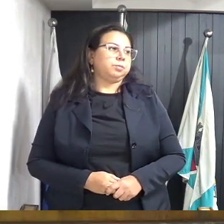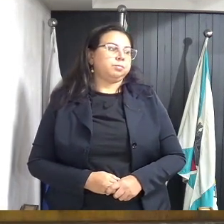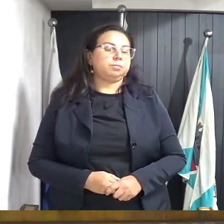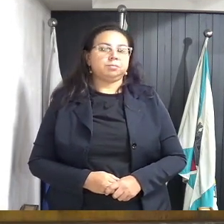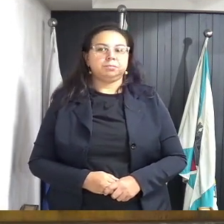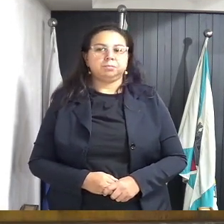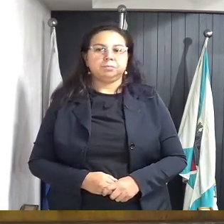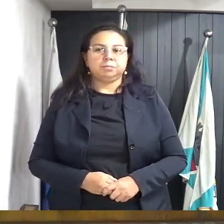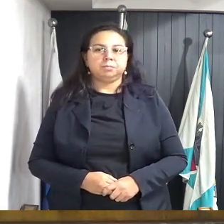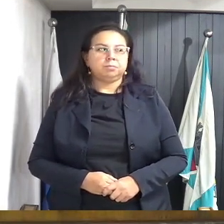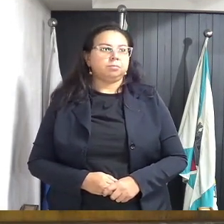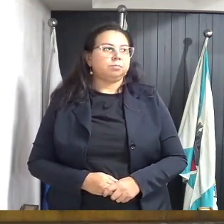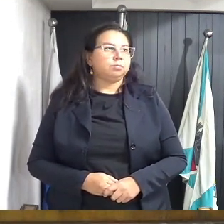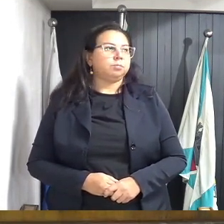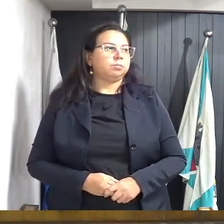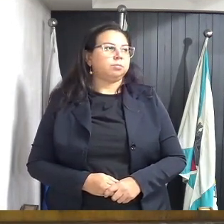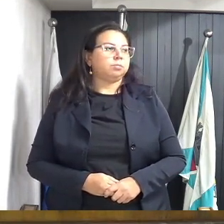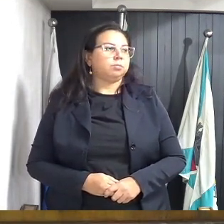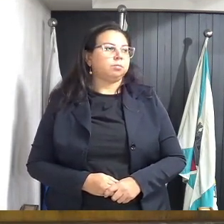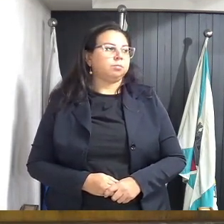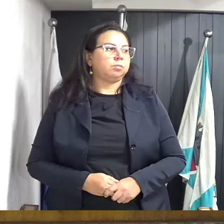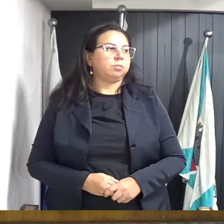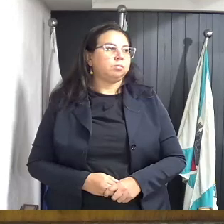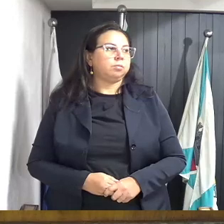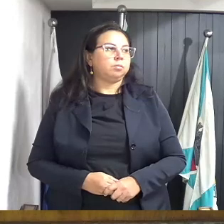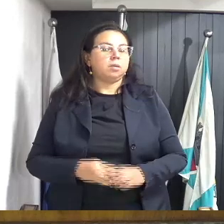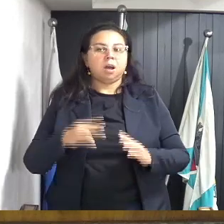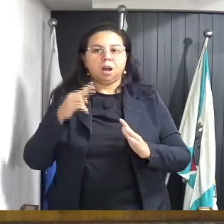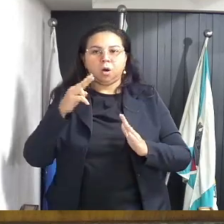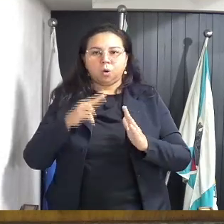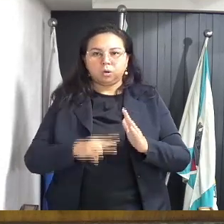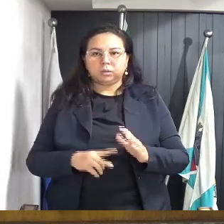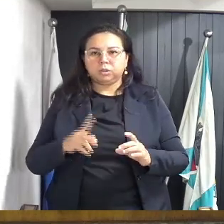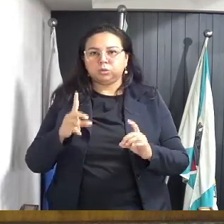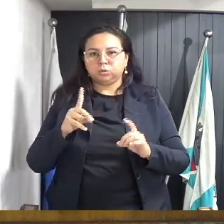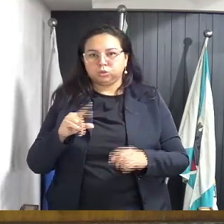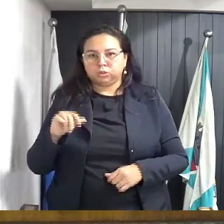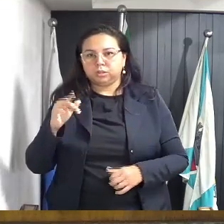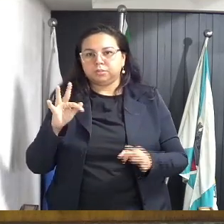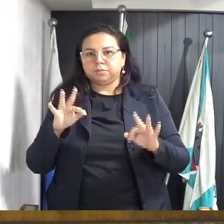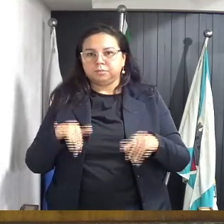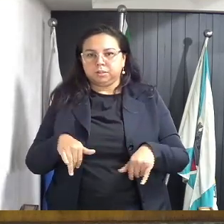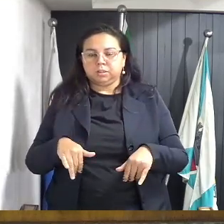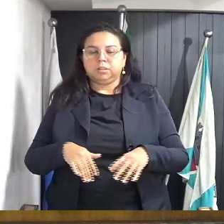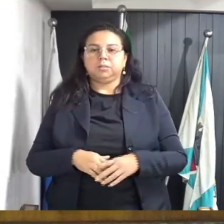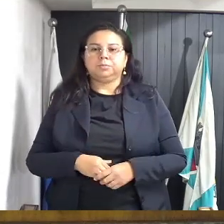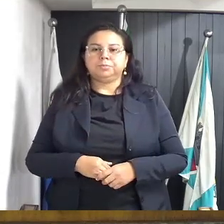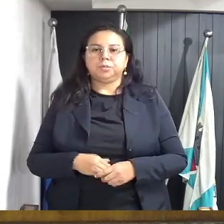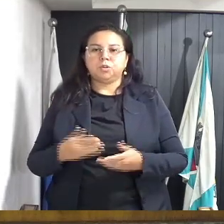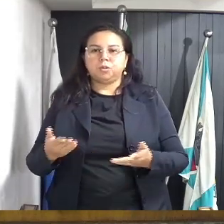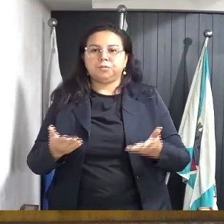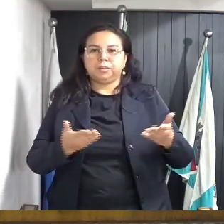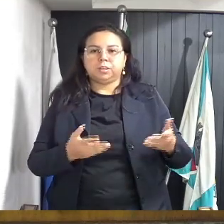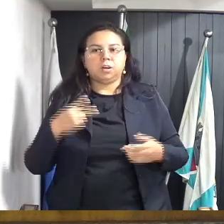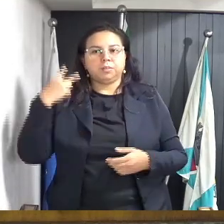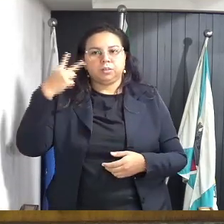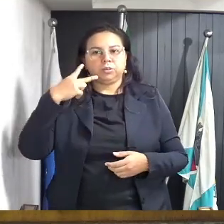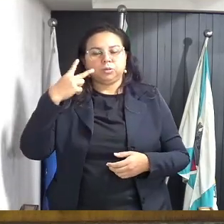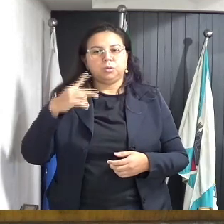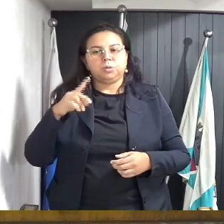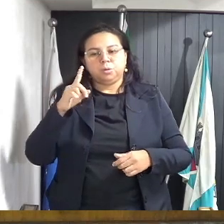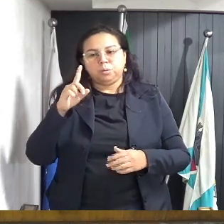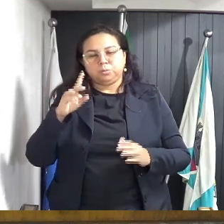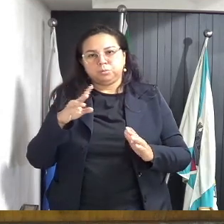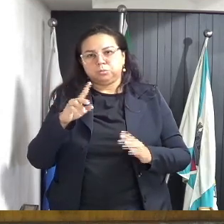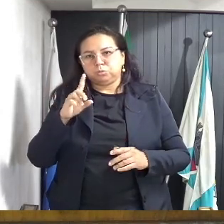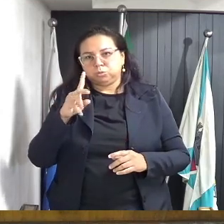Não tendo número legal, para a ordem do dia, dou por encerrada a sessão e convido os vereadores para o dia